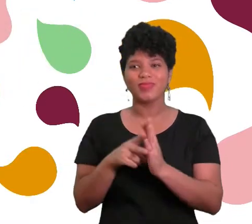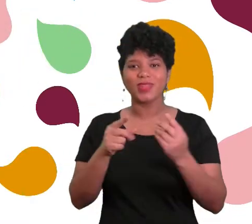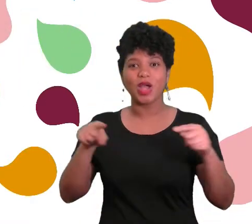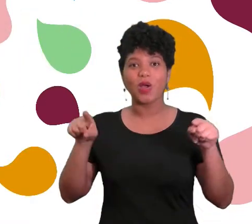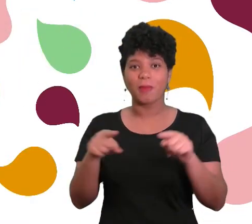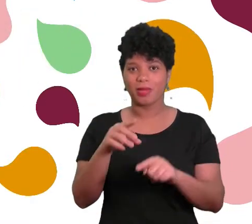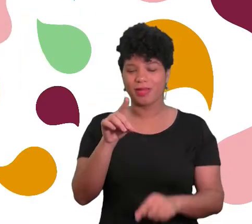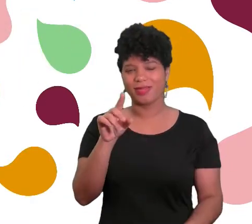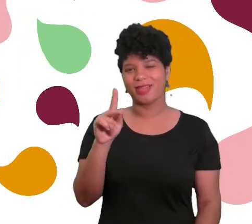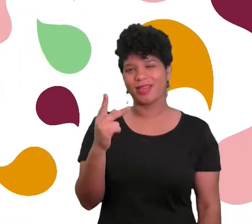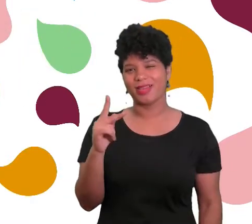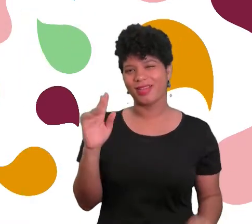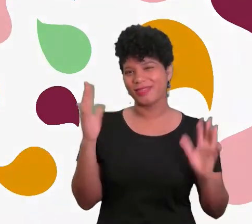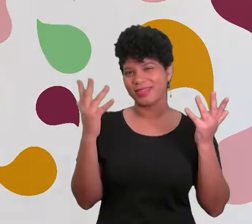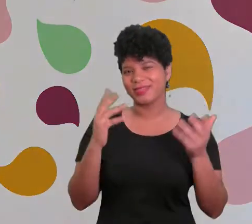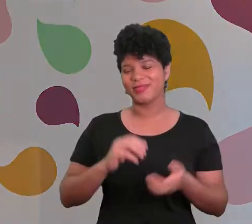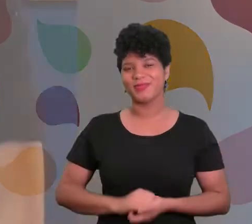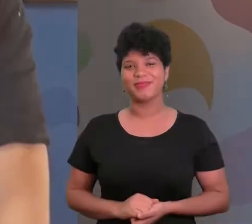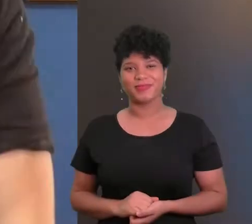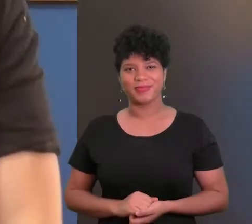do DH Fest. Vamos lá, Leandro.